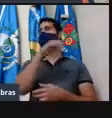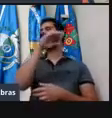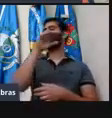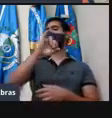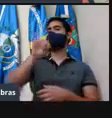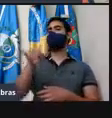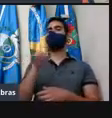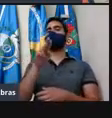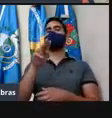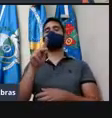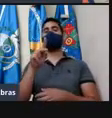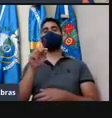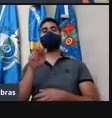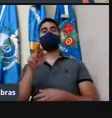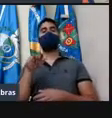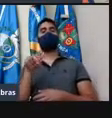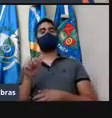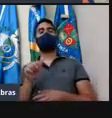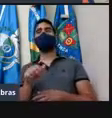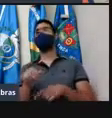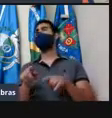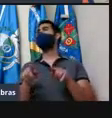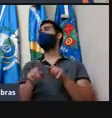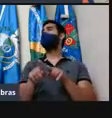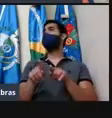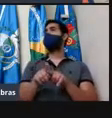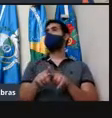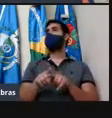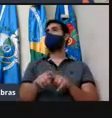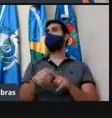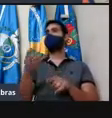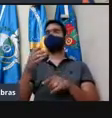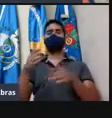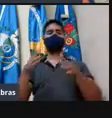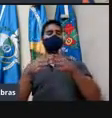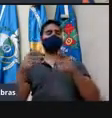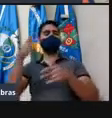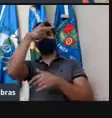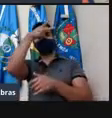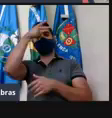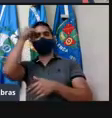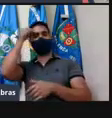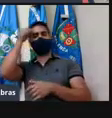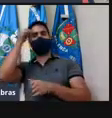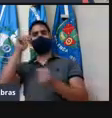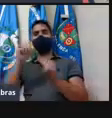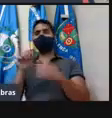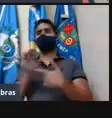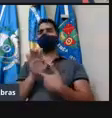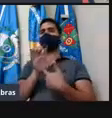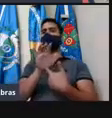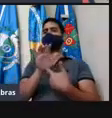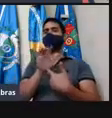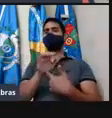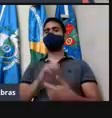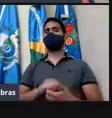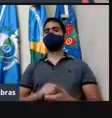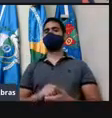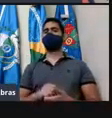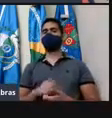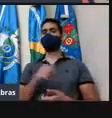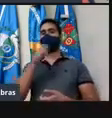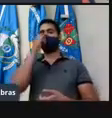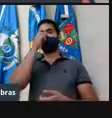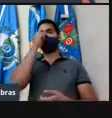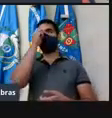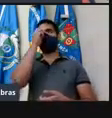Ji-Paraná. Queria também pedir aqui ao prefeito que vou fazer uma indicação dos moradores do bairro